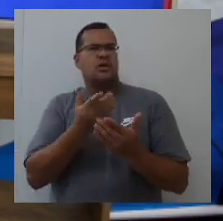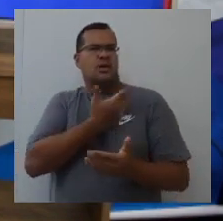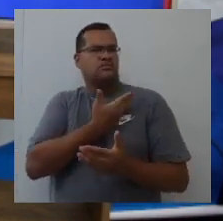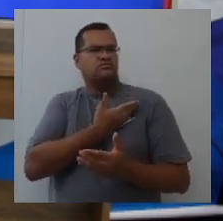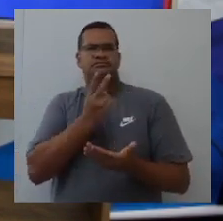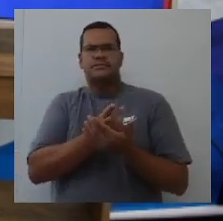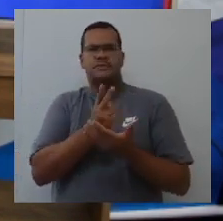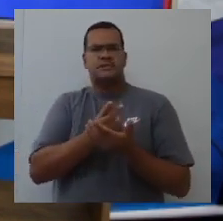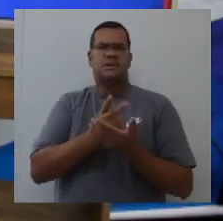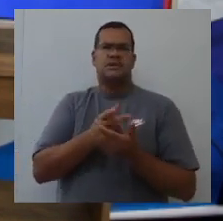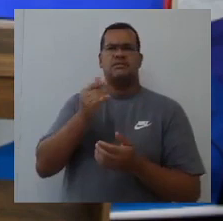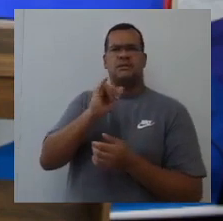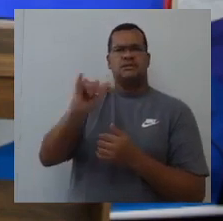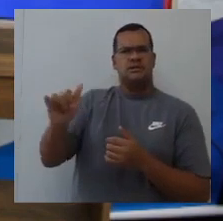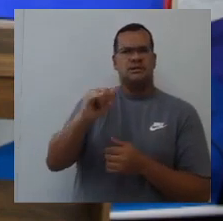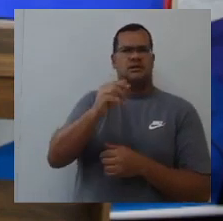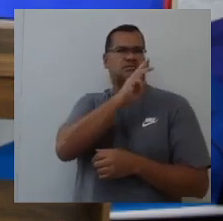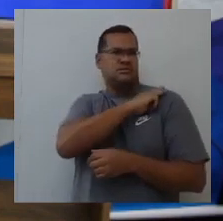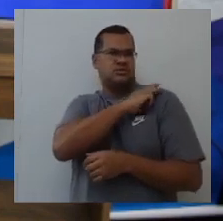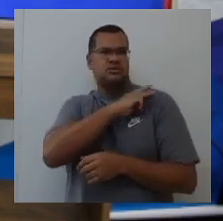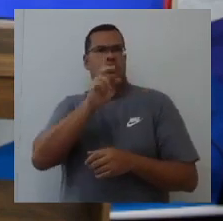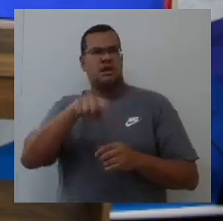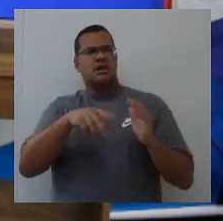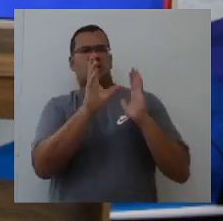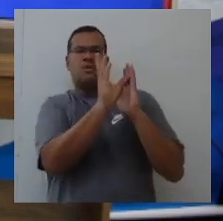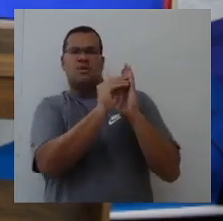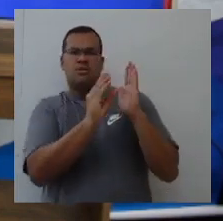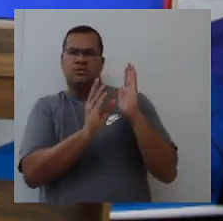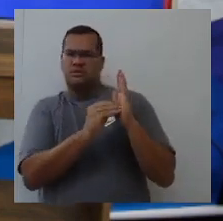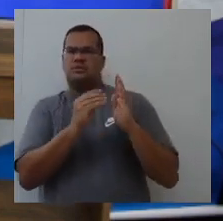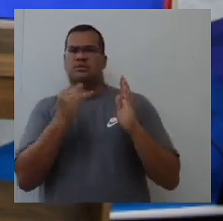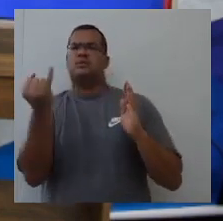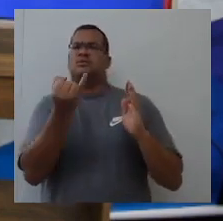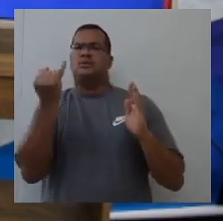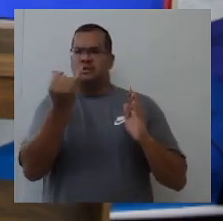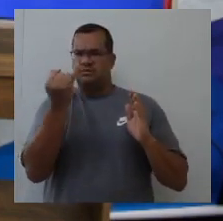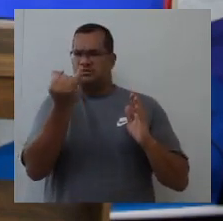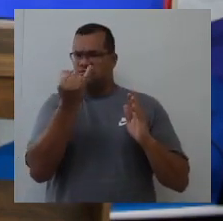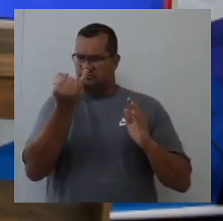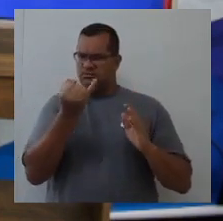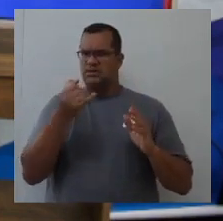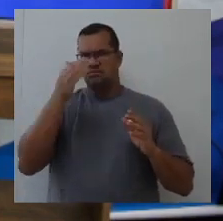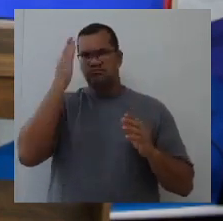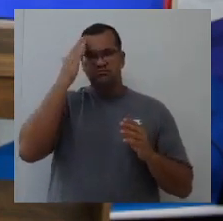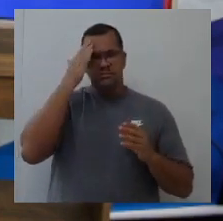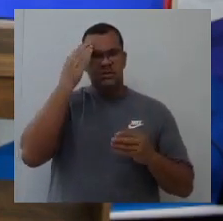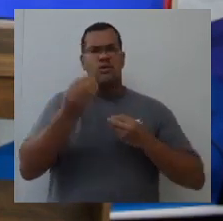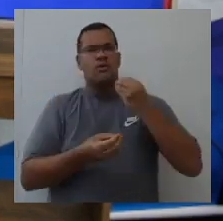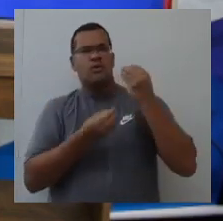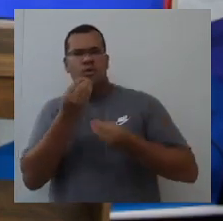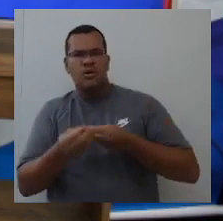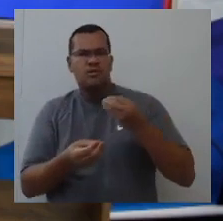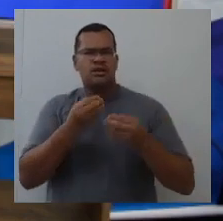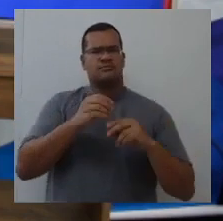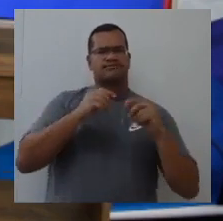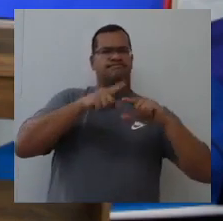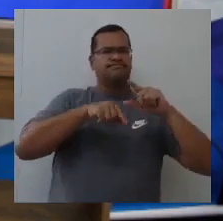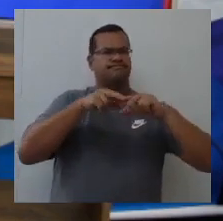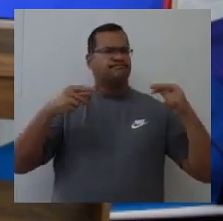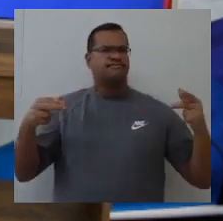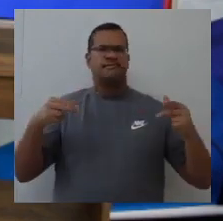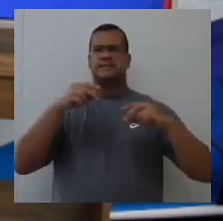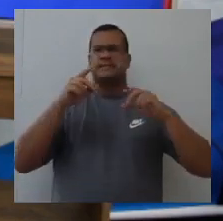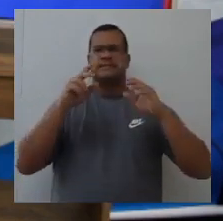sempre indica para um estudante do terceiro ano, porque esse conteúdo ele é muito relevante para a gente entender um monte de outros temas de